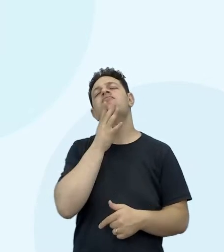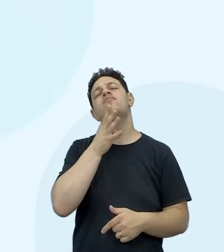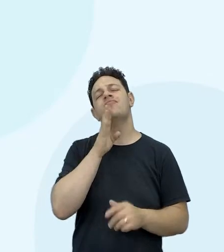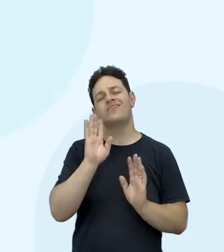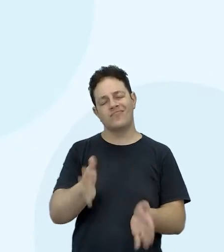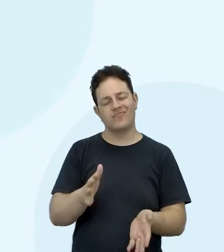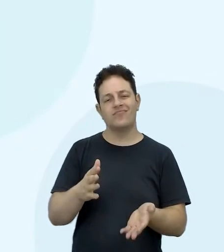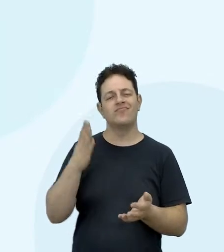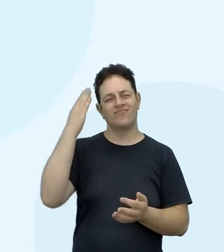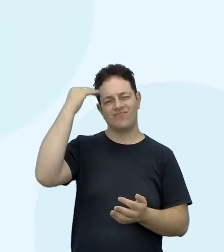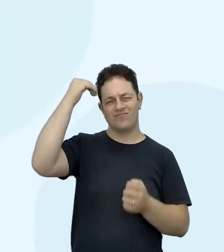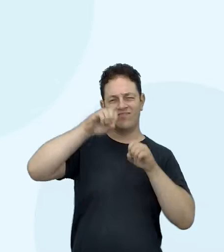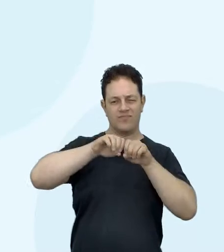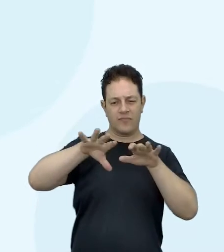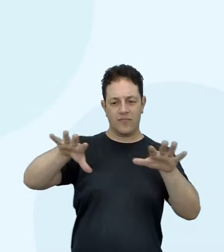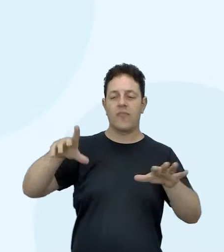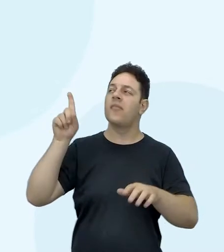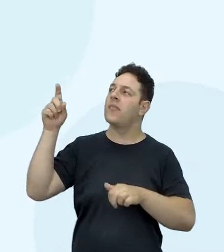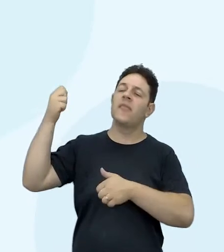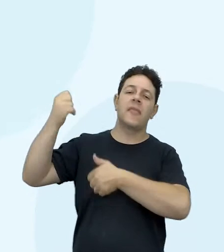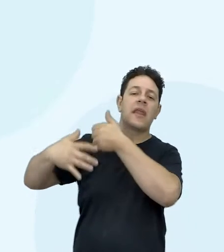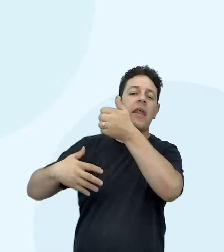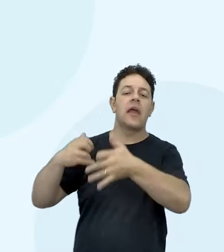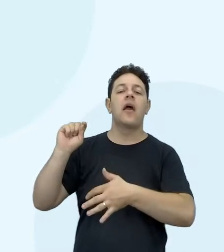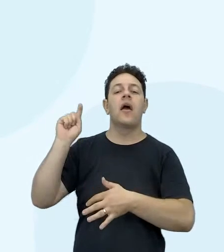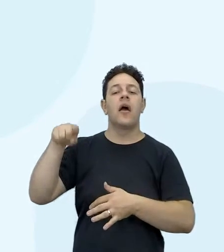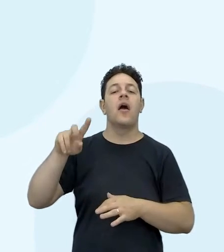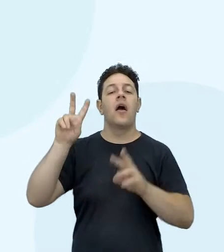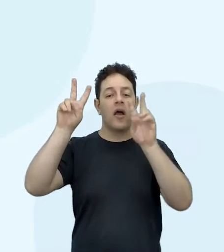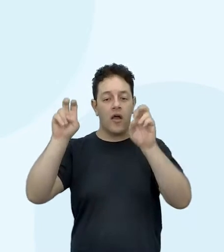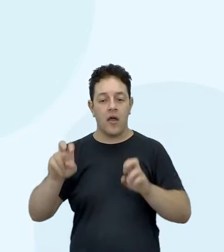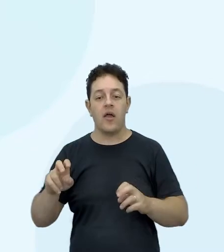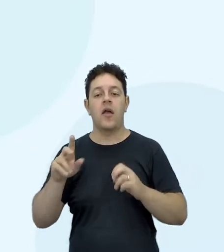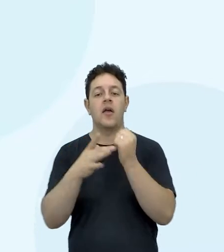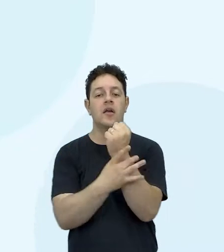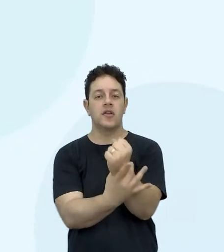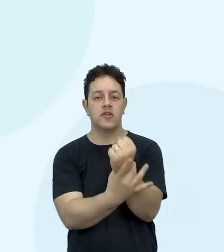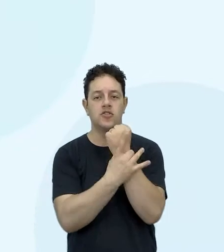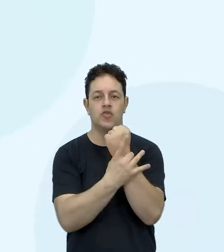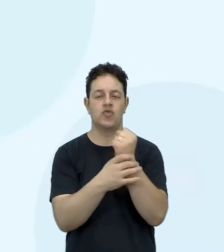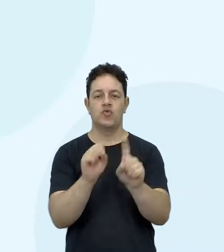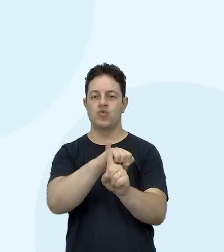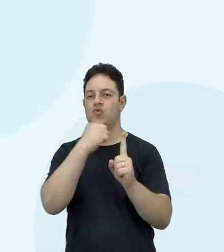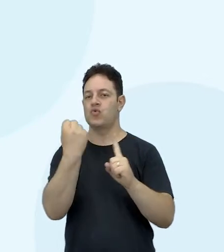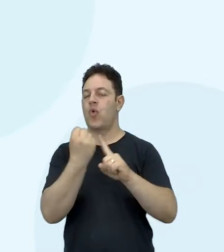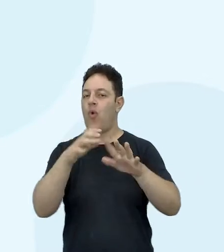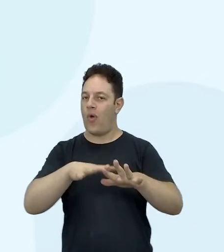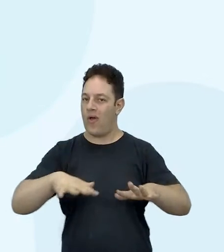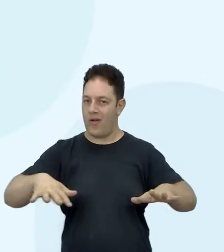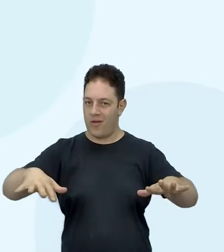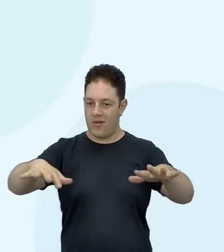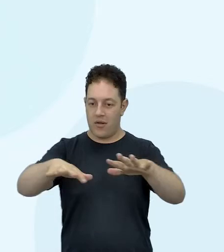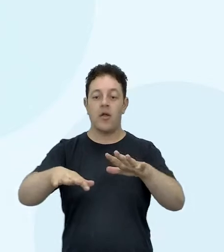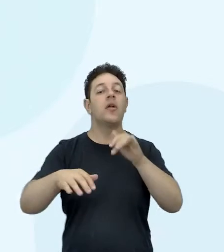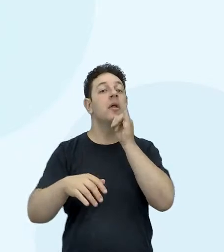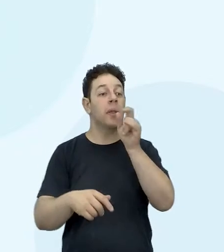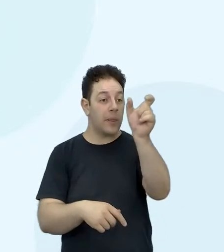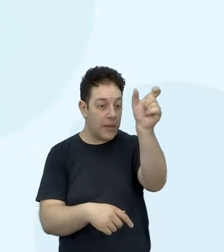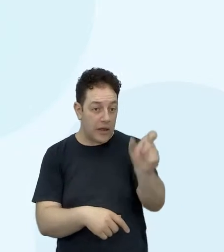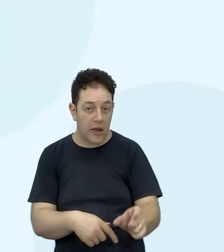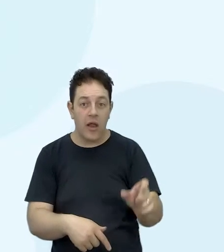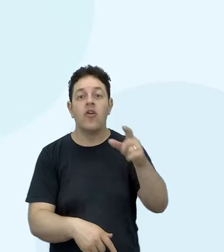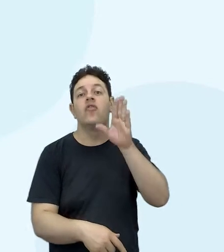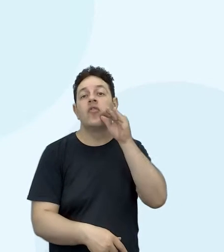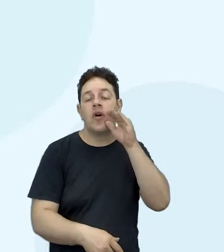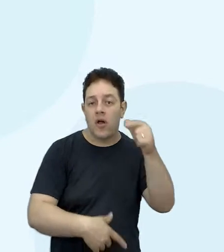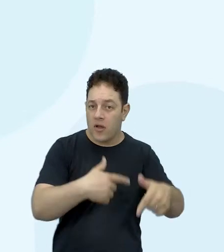conhecemos e trouxe consigo a chamada Seguridade Social. É quando o trabalhador